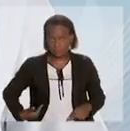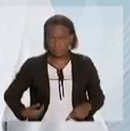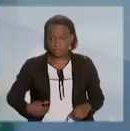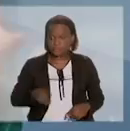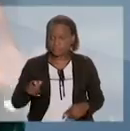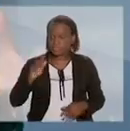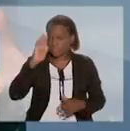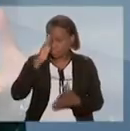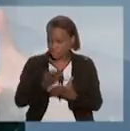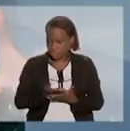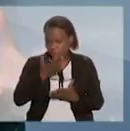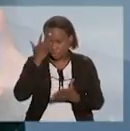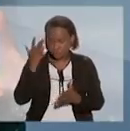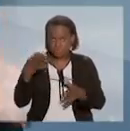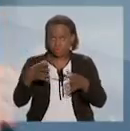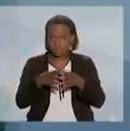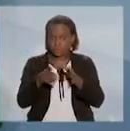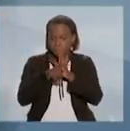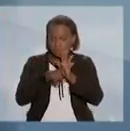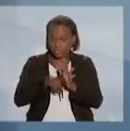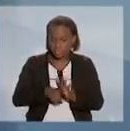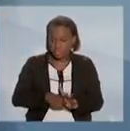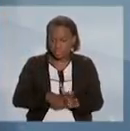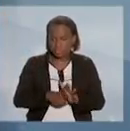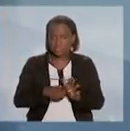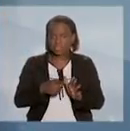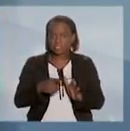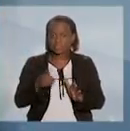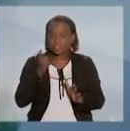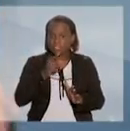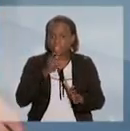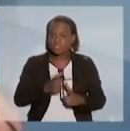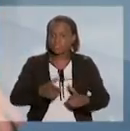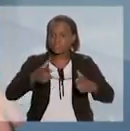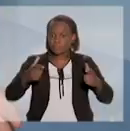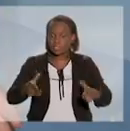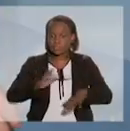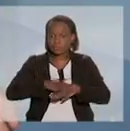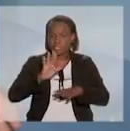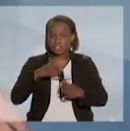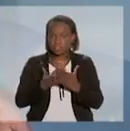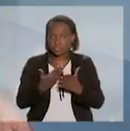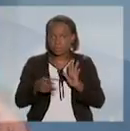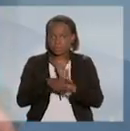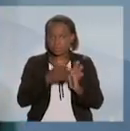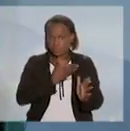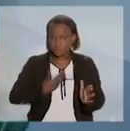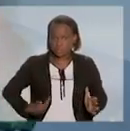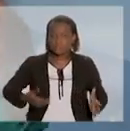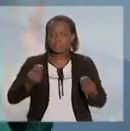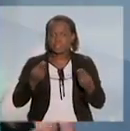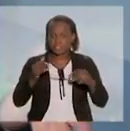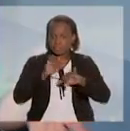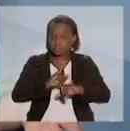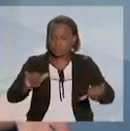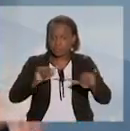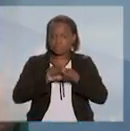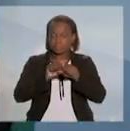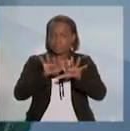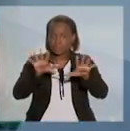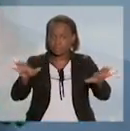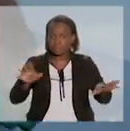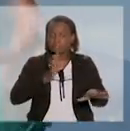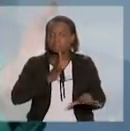pública. Você acredita que os pesquisadores têm tido mais espaço nas escolas de governo para divulgação